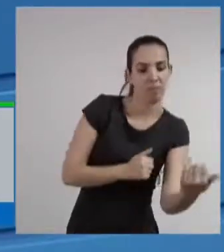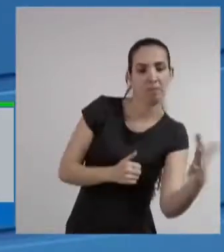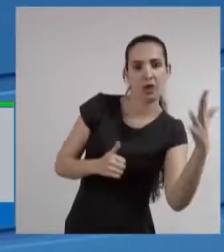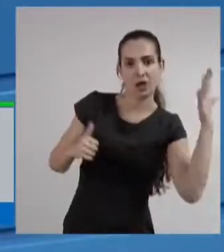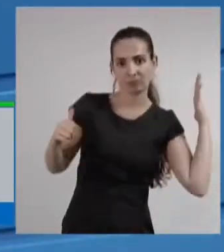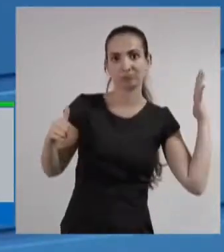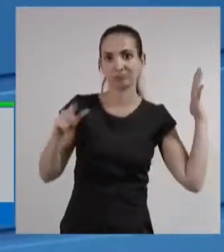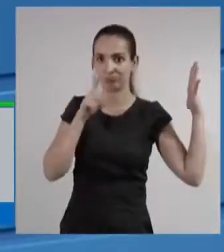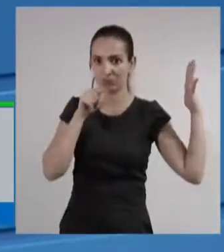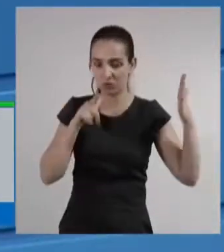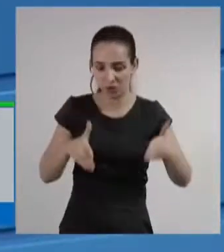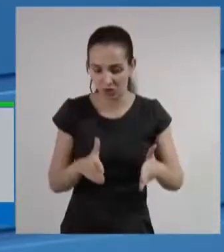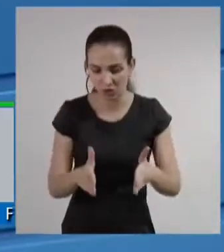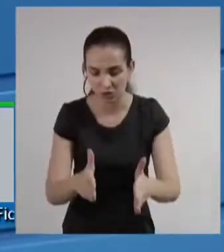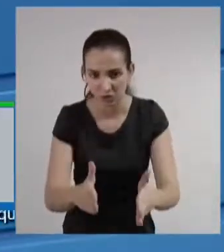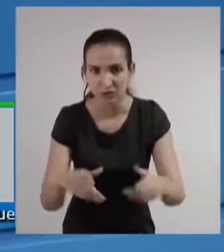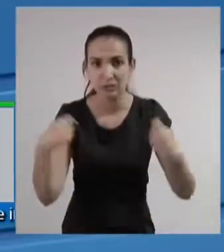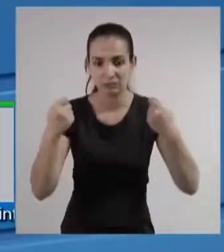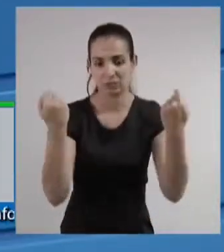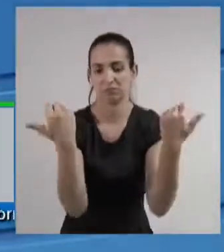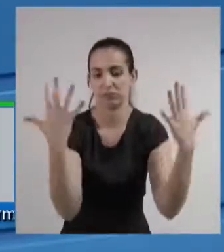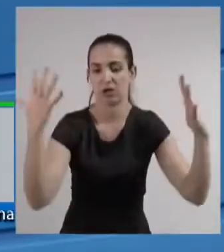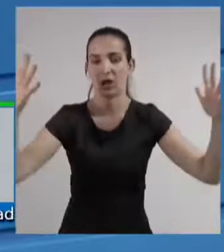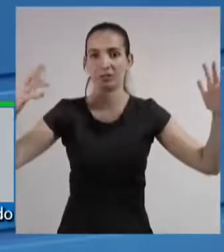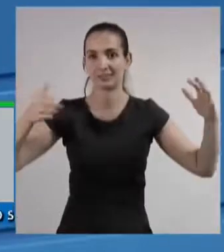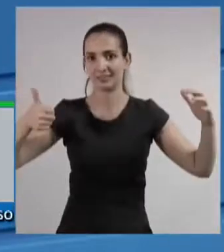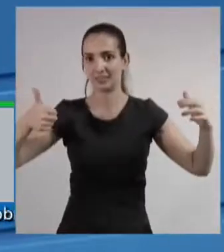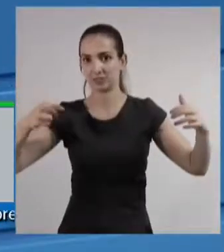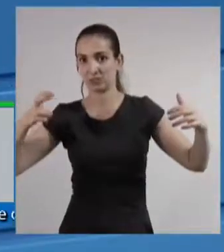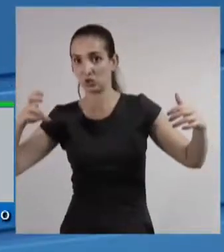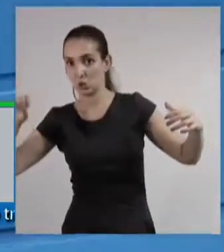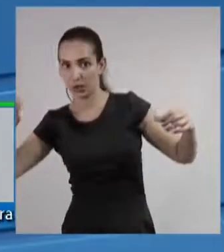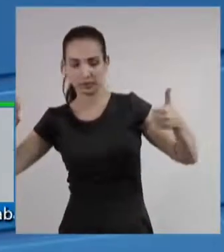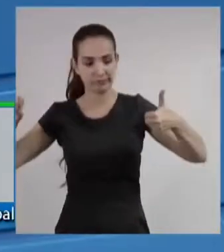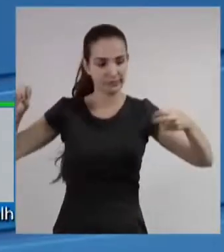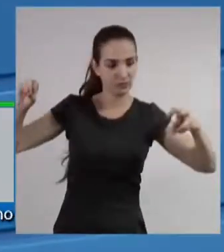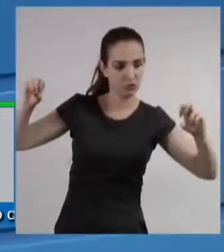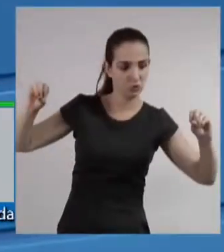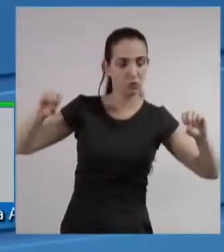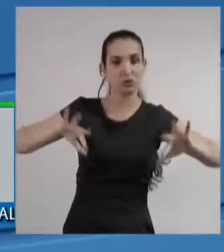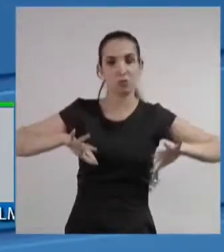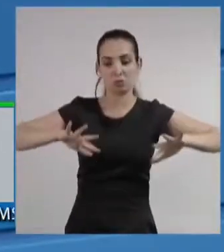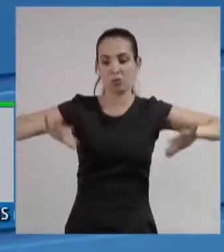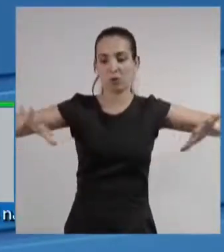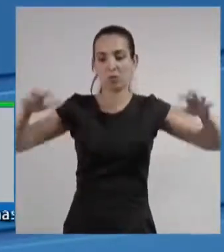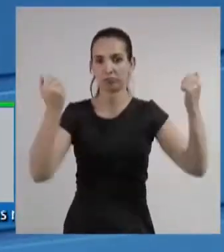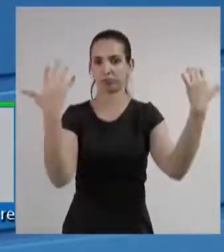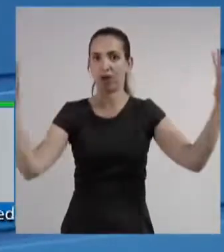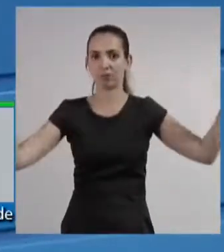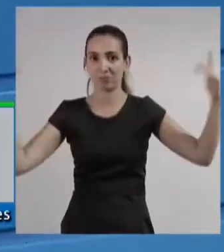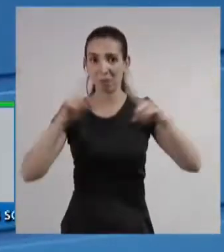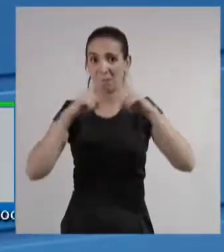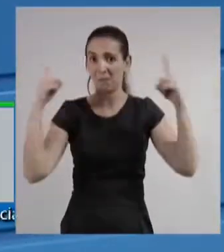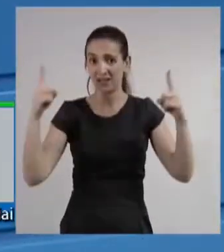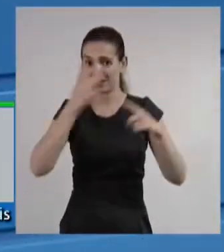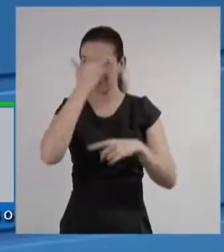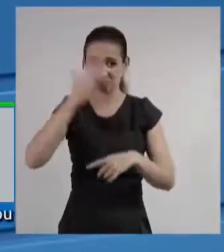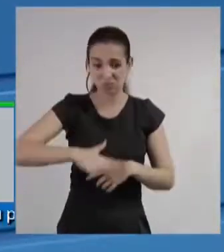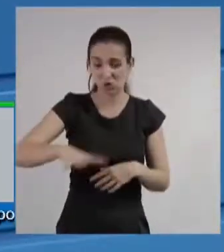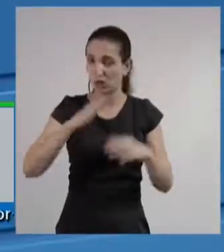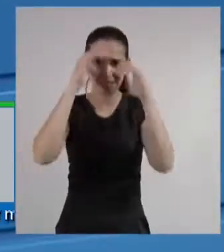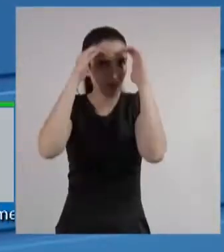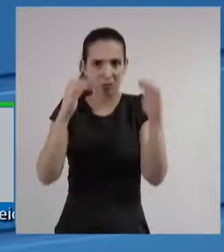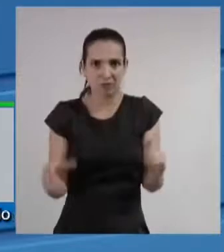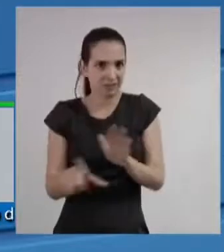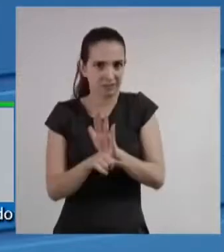sempre cobrando que a eficácia legislativa é exatamente para isso, para fazer cumprir a lei. Bom, aí aprovou-se o nosso